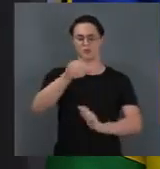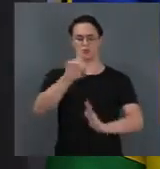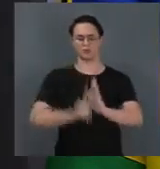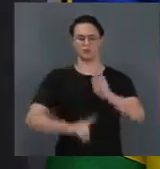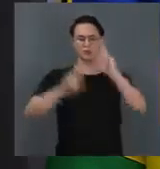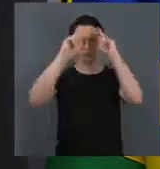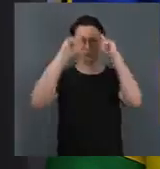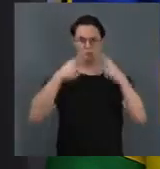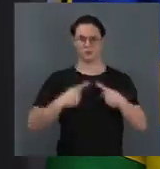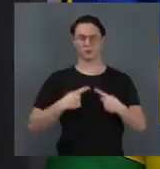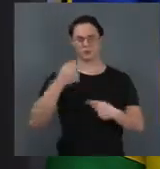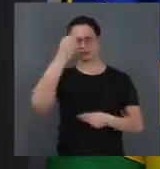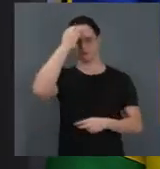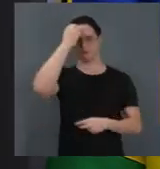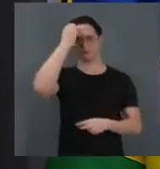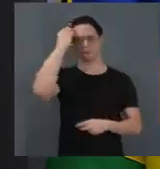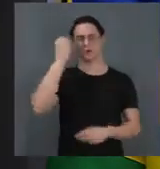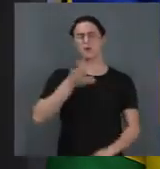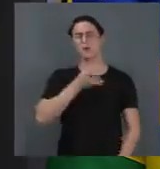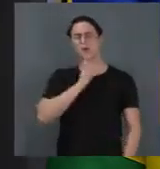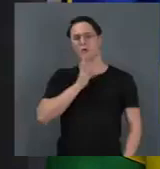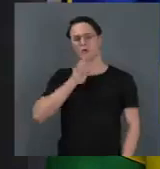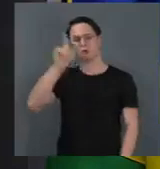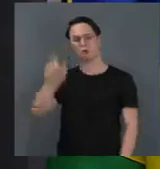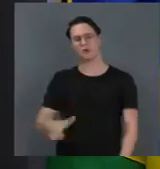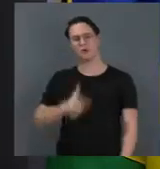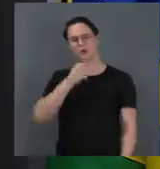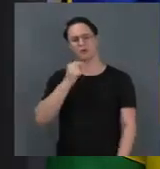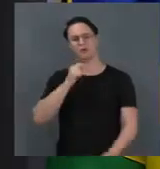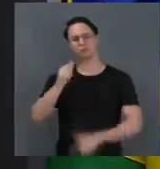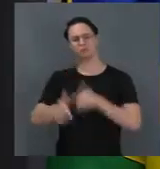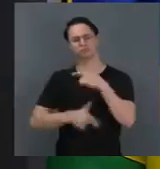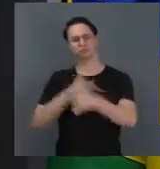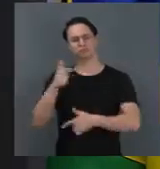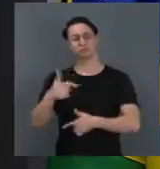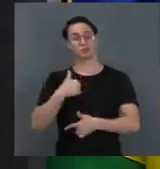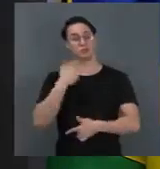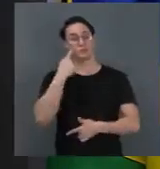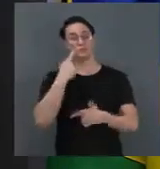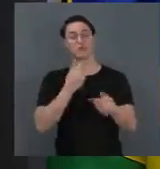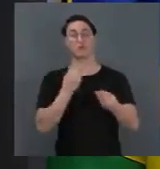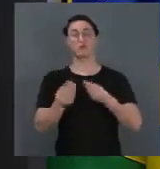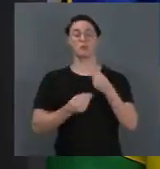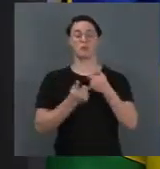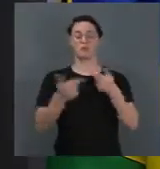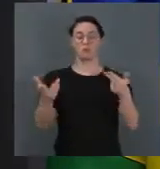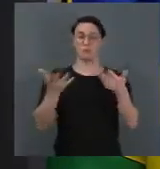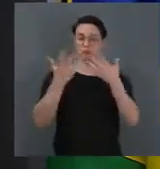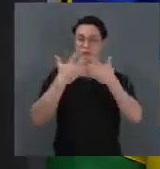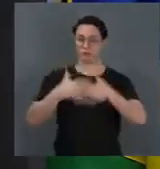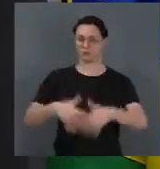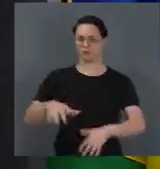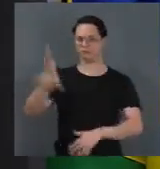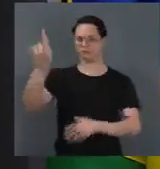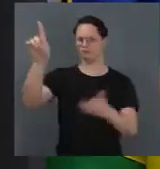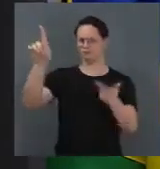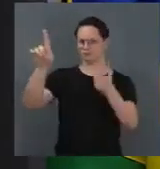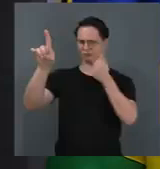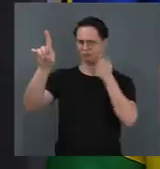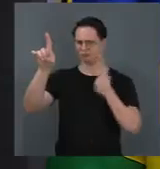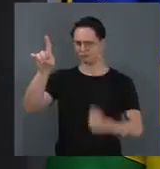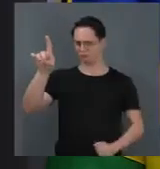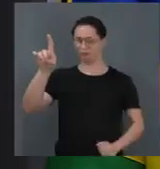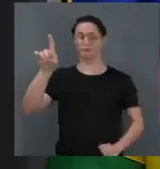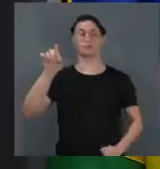humanos. Eu conheci esse atuante deputado, olha como as coisas são, como Deus é incrível. Eu